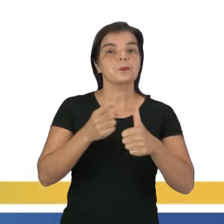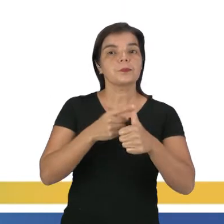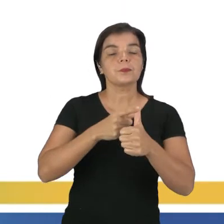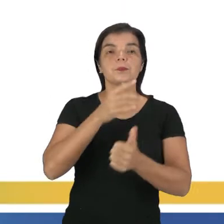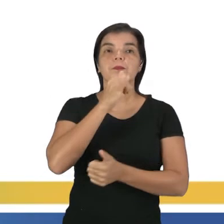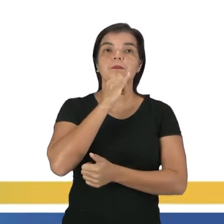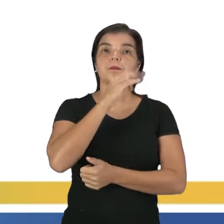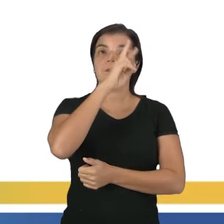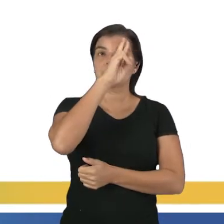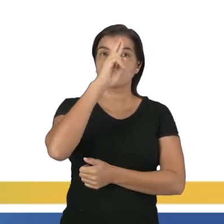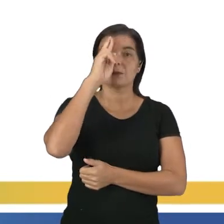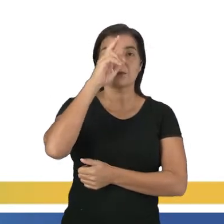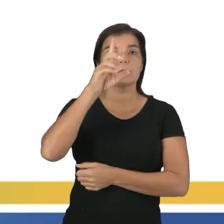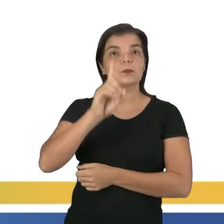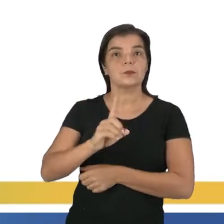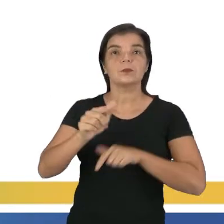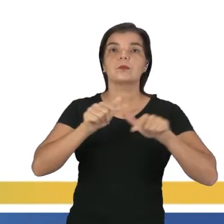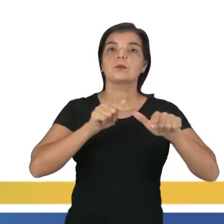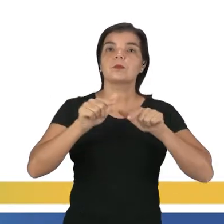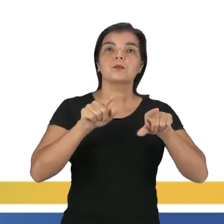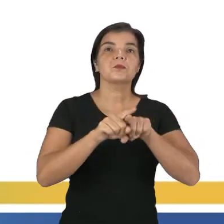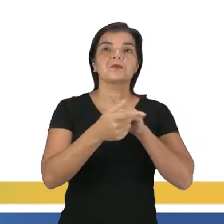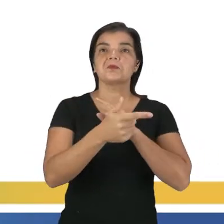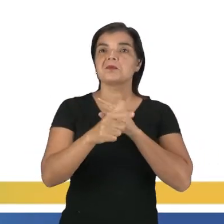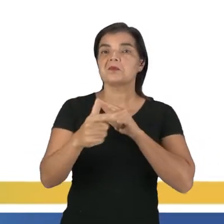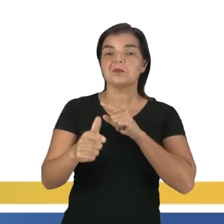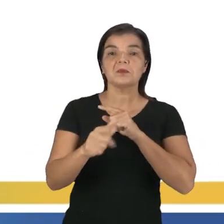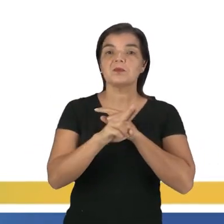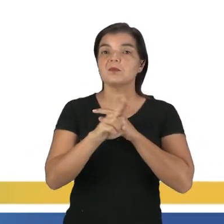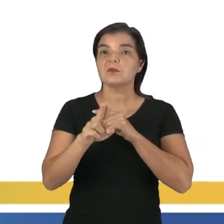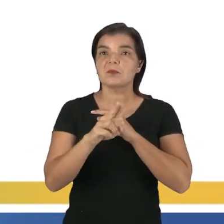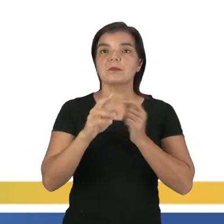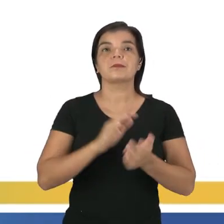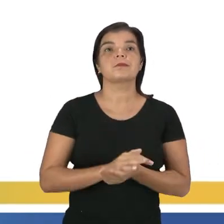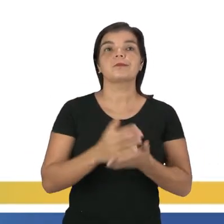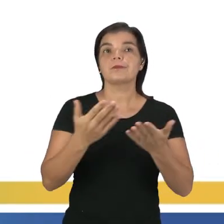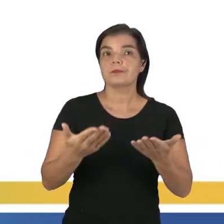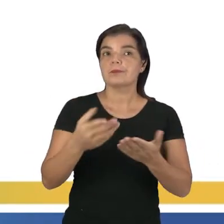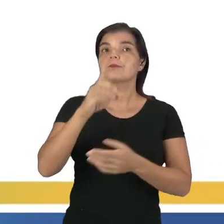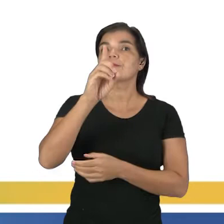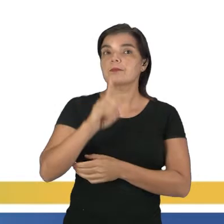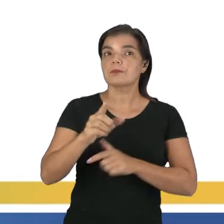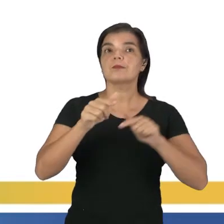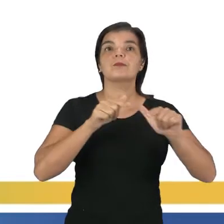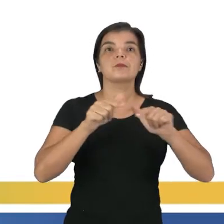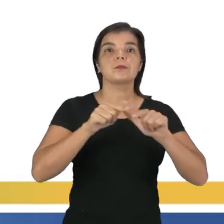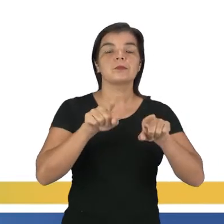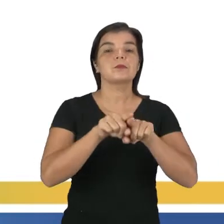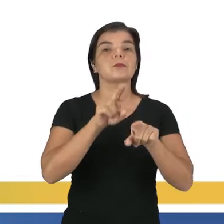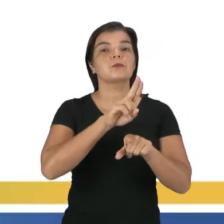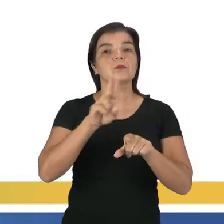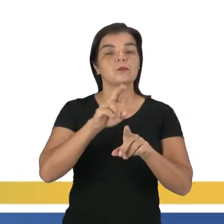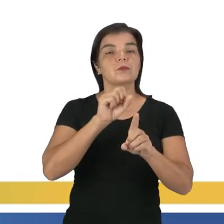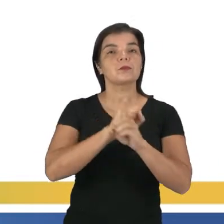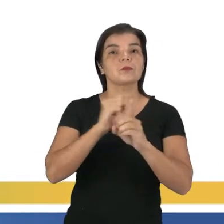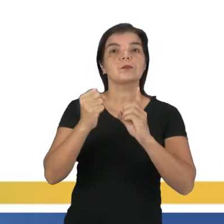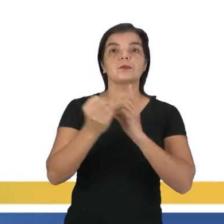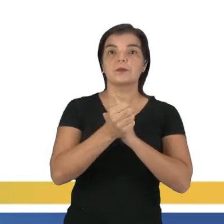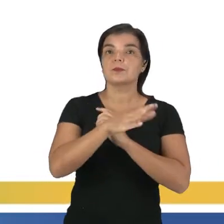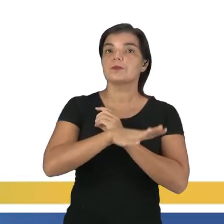O primeiro exemplo histórico de direito do trabalho não tinha propriamente esse nome. Esses direitos trabalhistas eram chamados